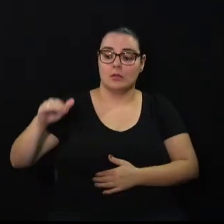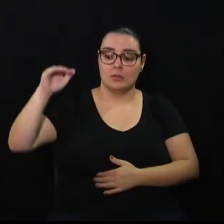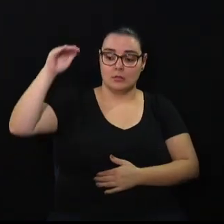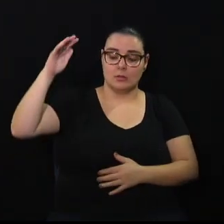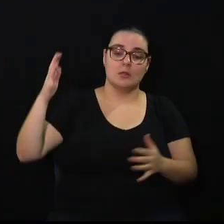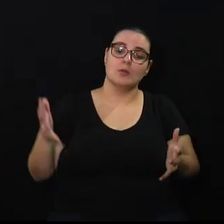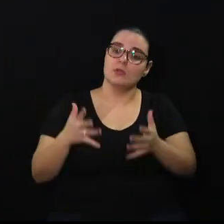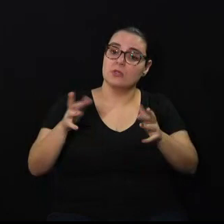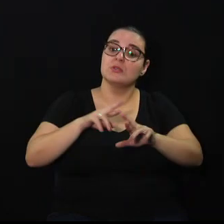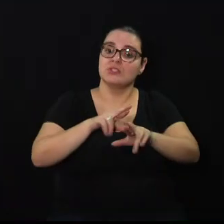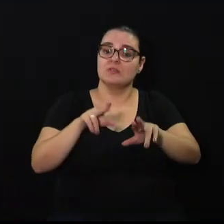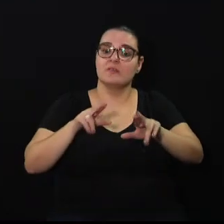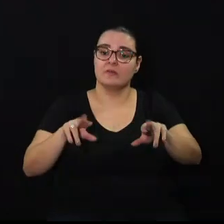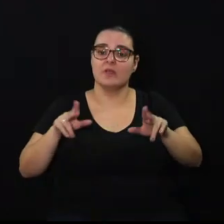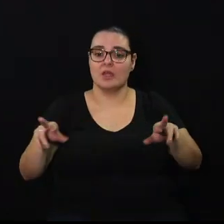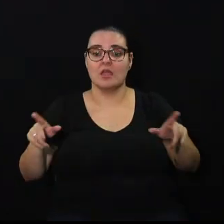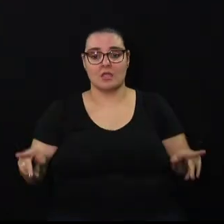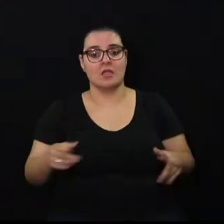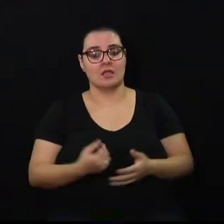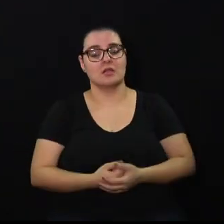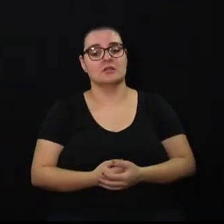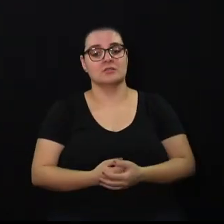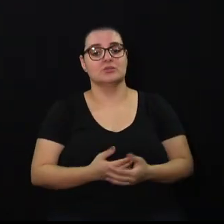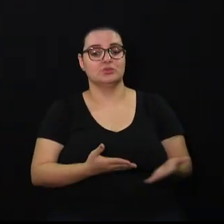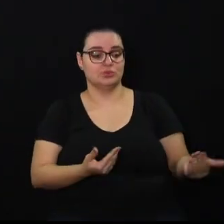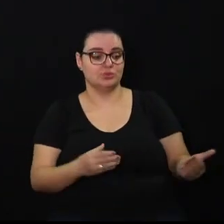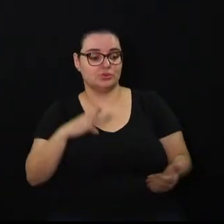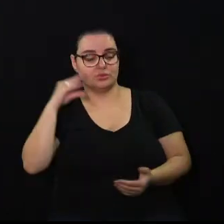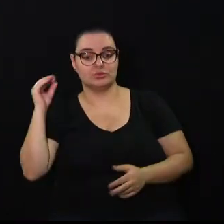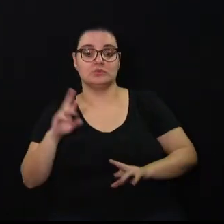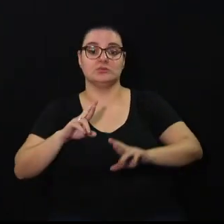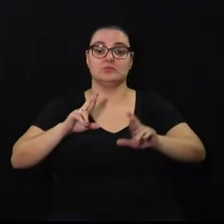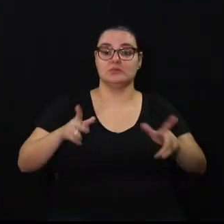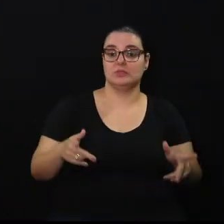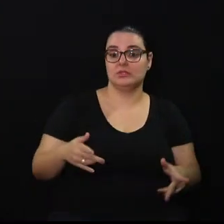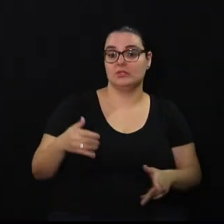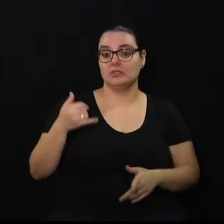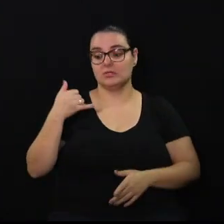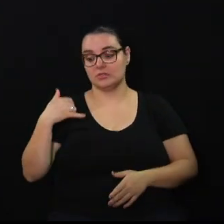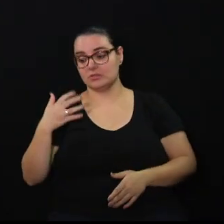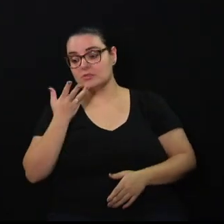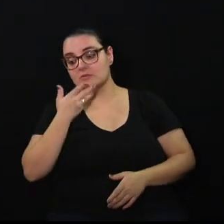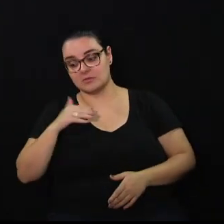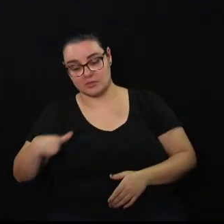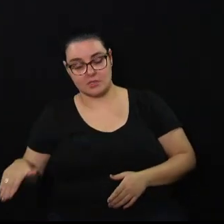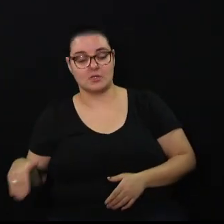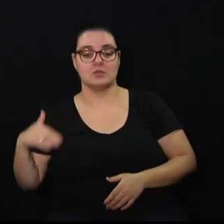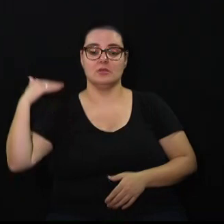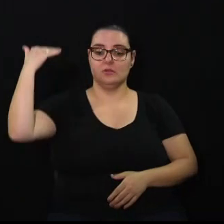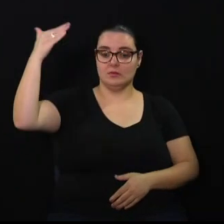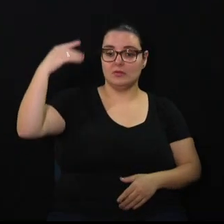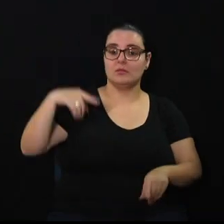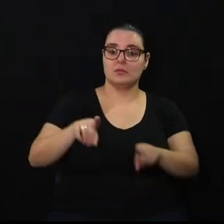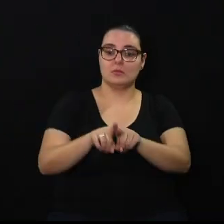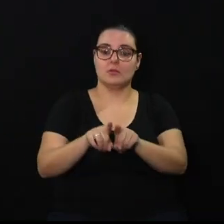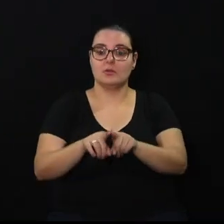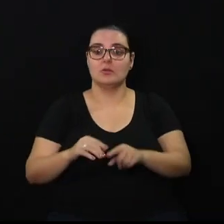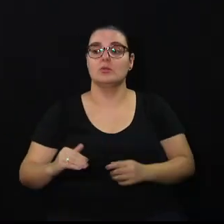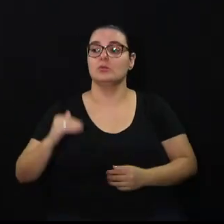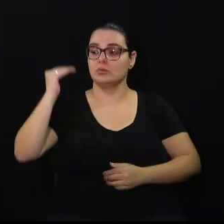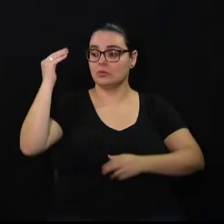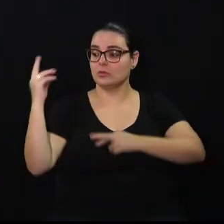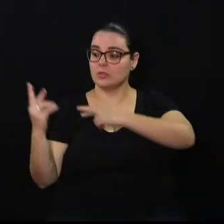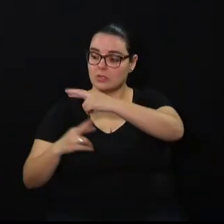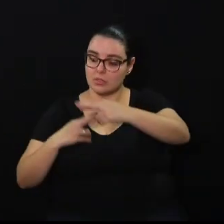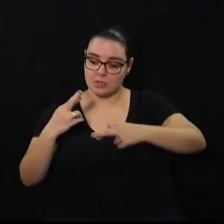diferente então os estímulos no adolescente diferente dos estímulos na infância da vida adulta né do do crescer e se relacionar com